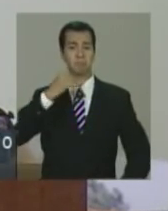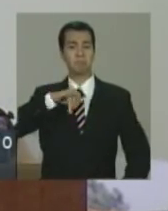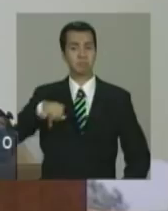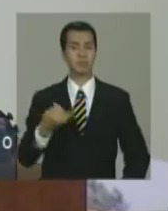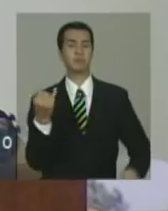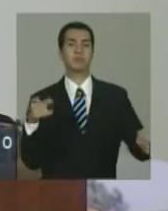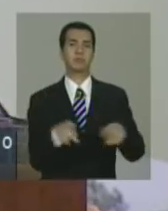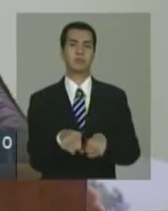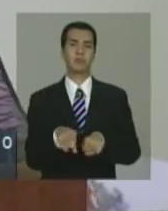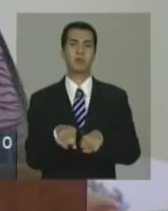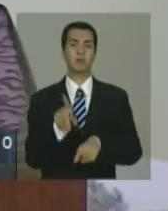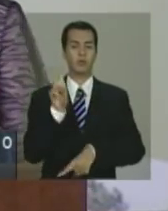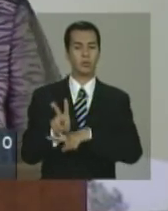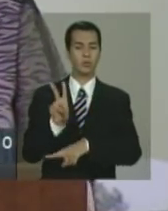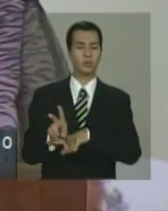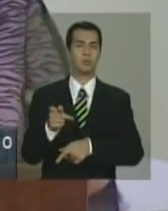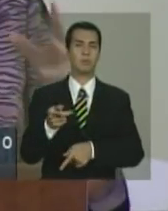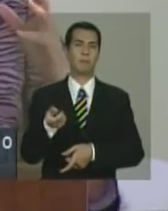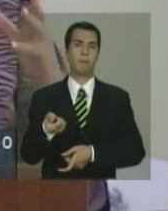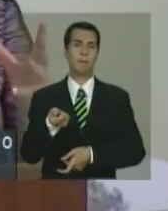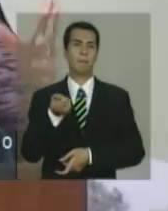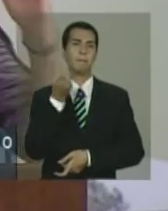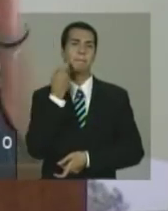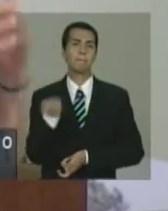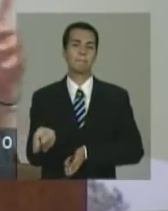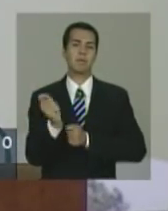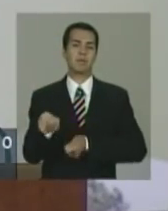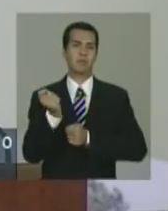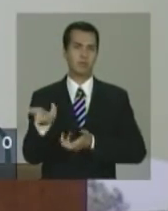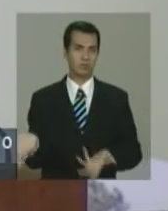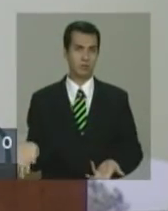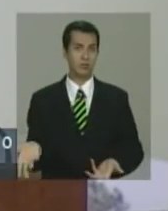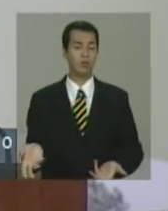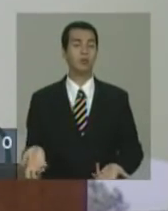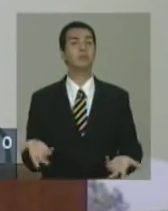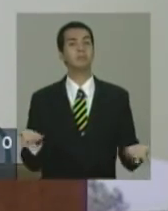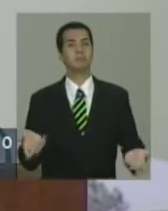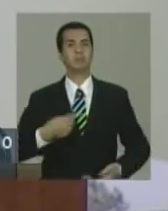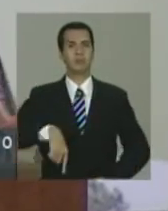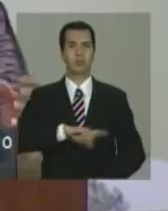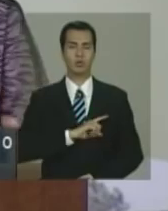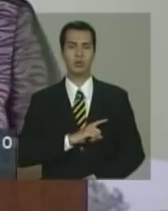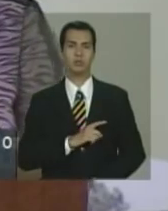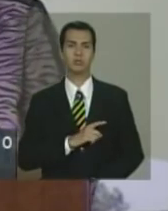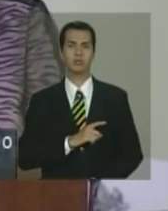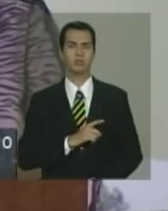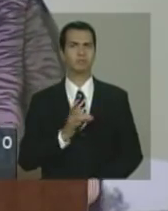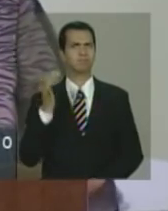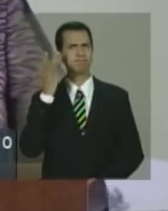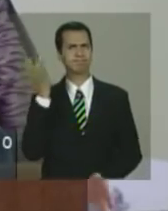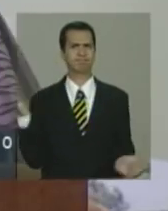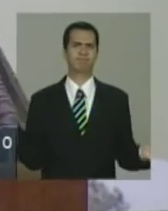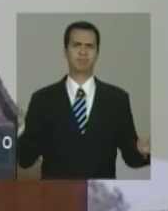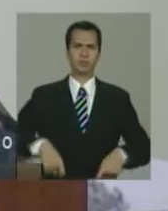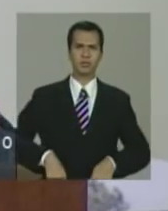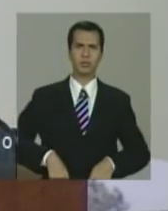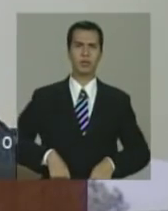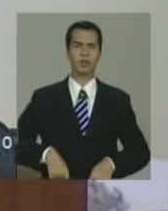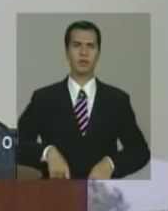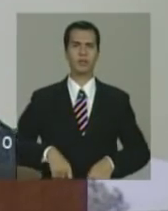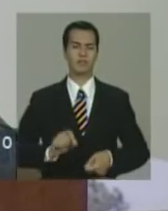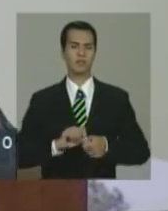do peixe. Então, ao sermos capazes de articular uma